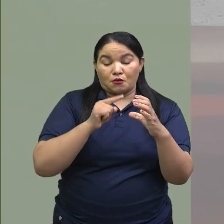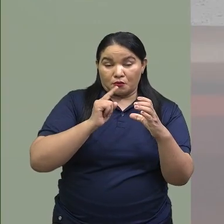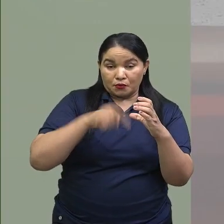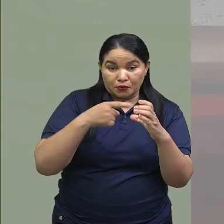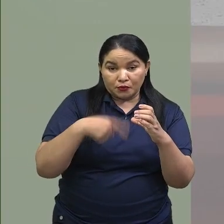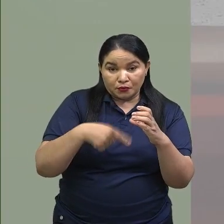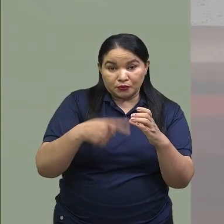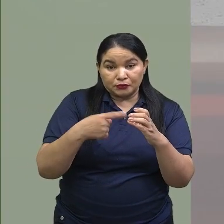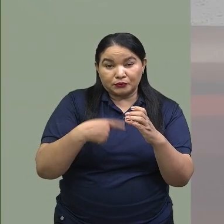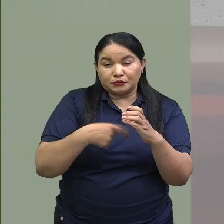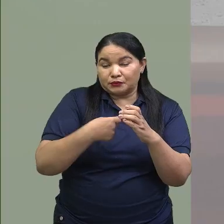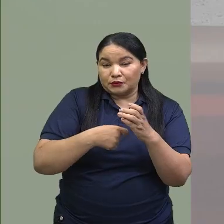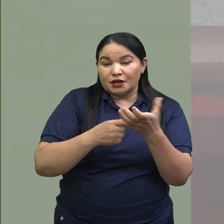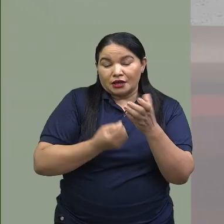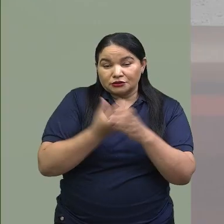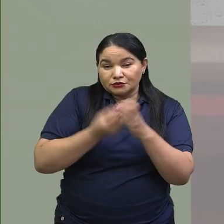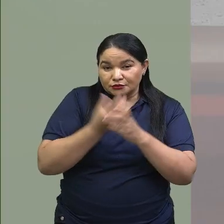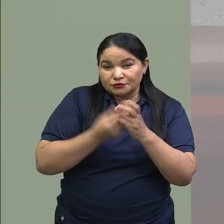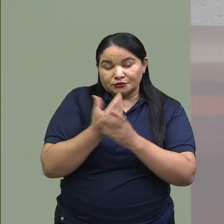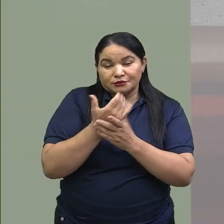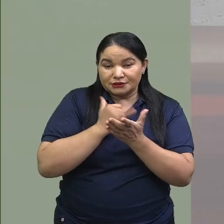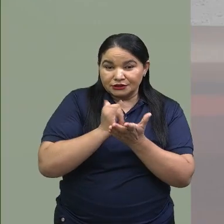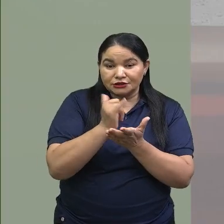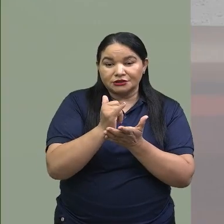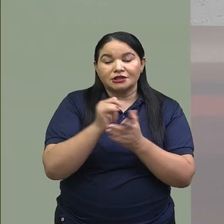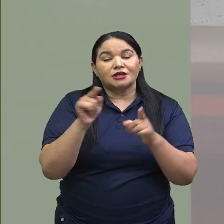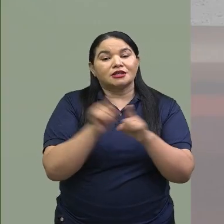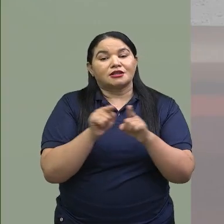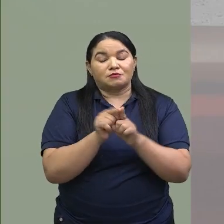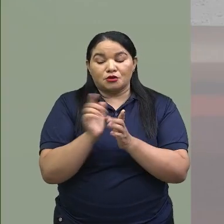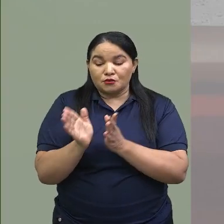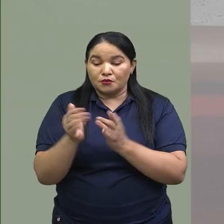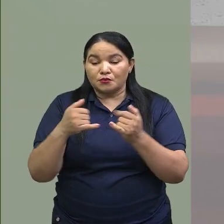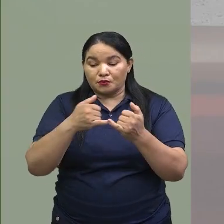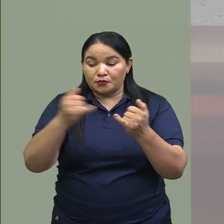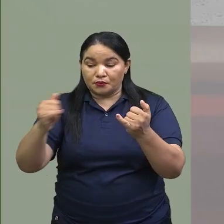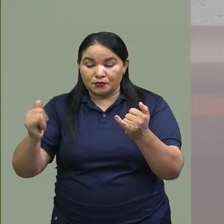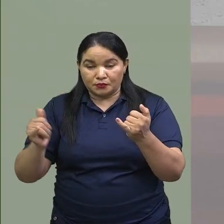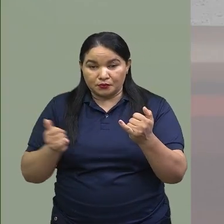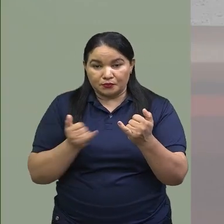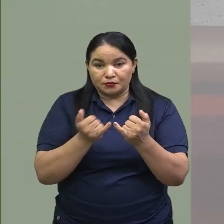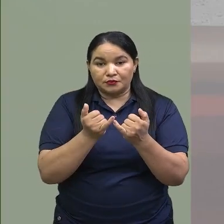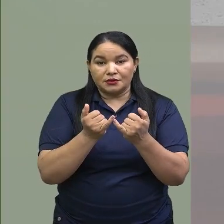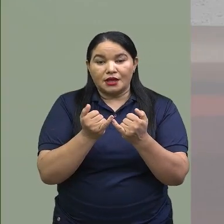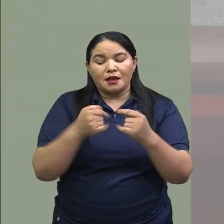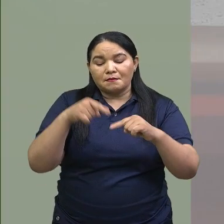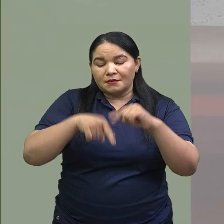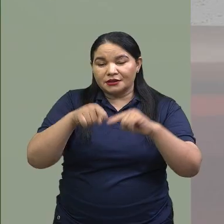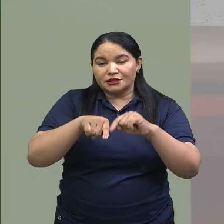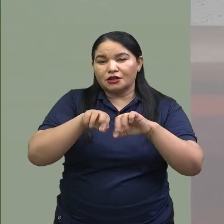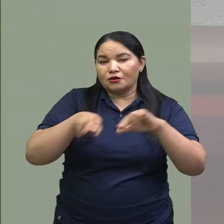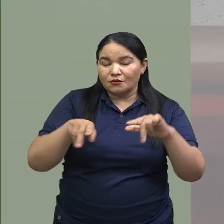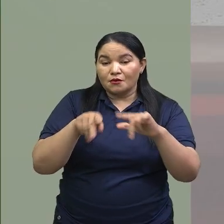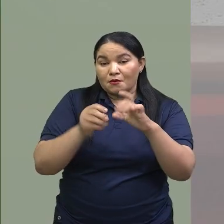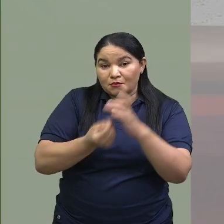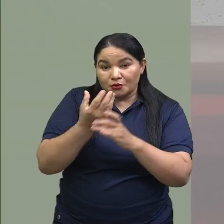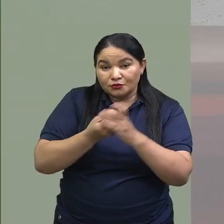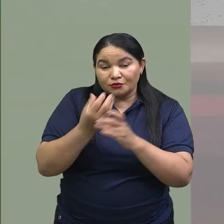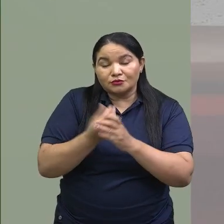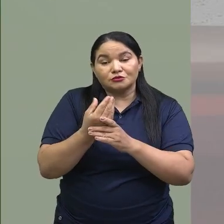receptores. Em um circuito elétrico, temos componentes que produzem energia elétrica e